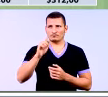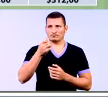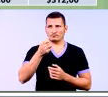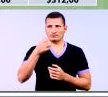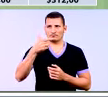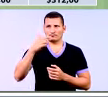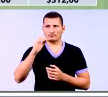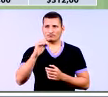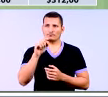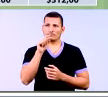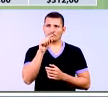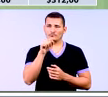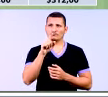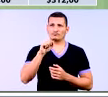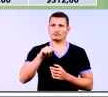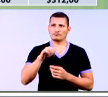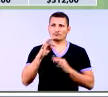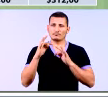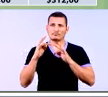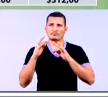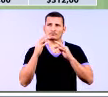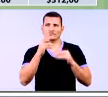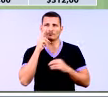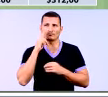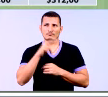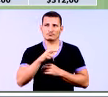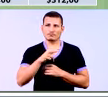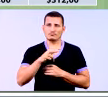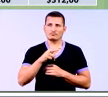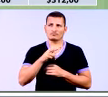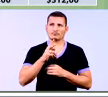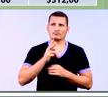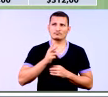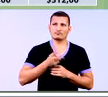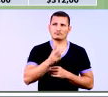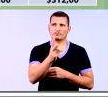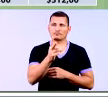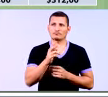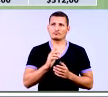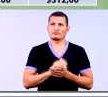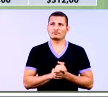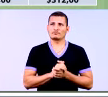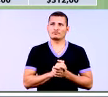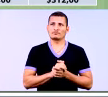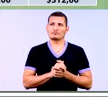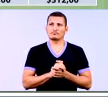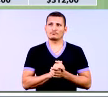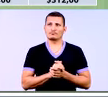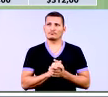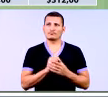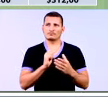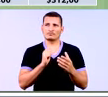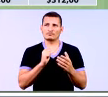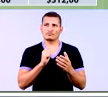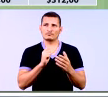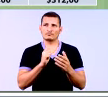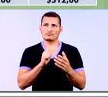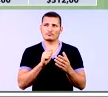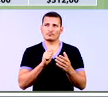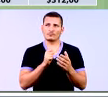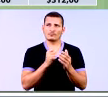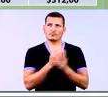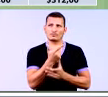aqui é o que todo mundo olha na hora de comprar. E é isso